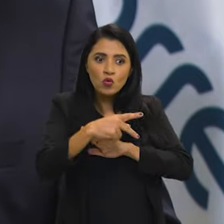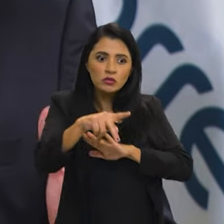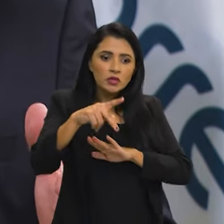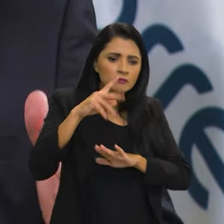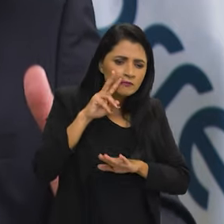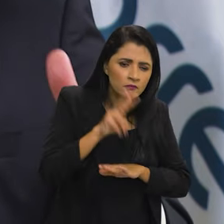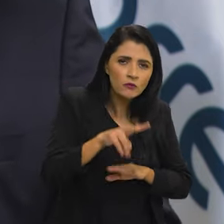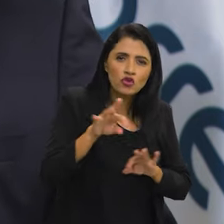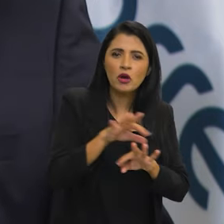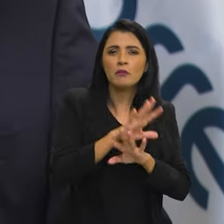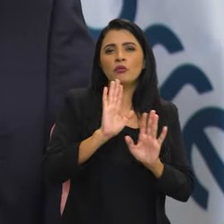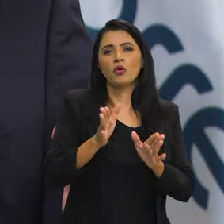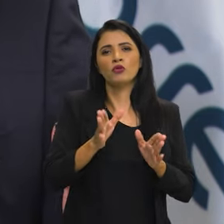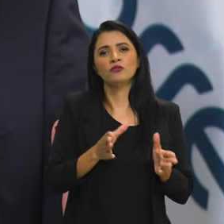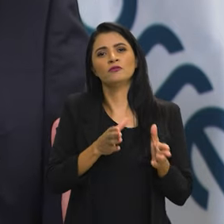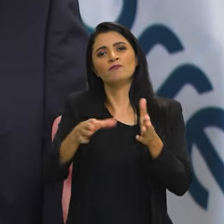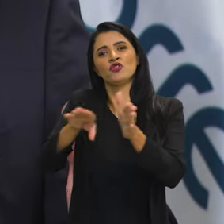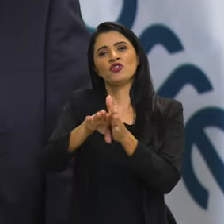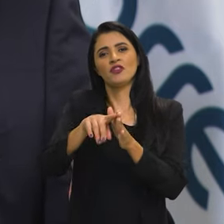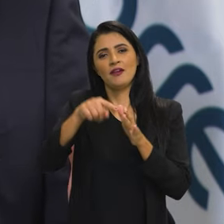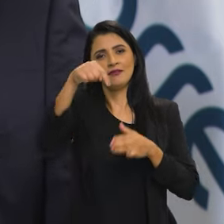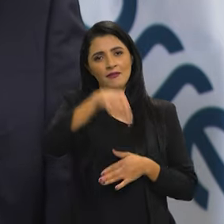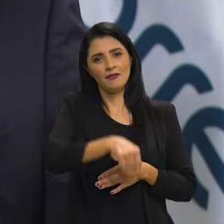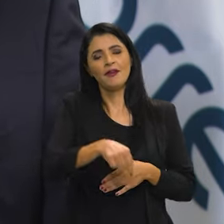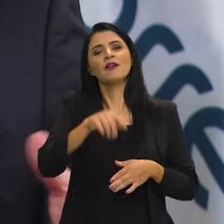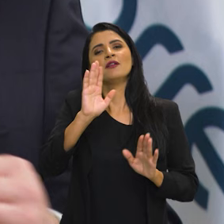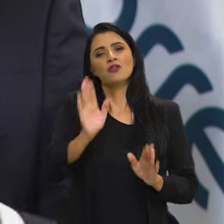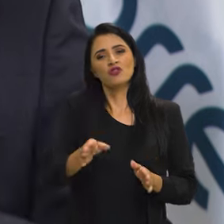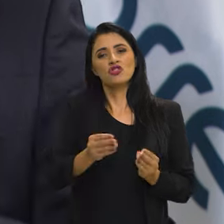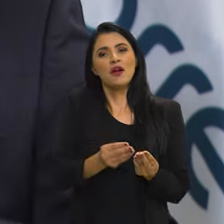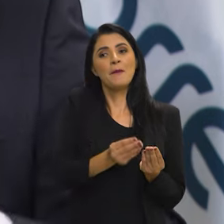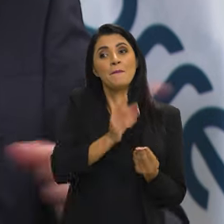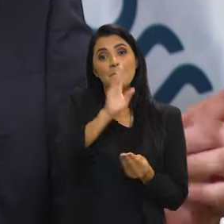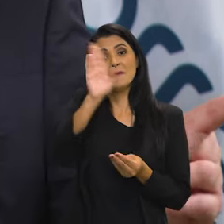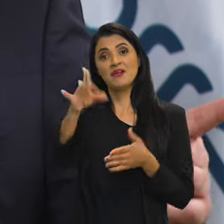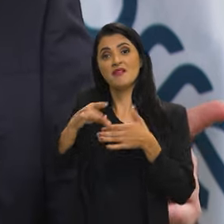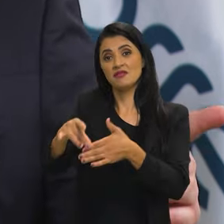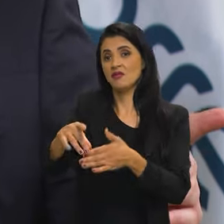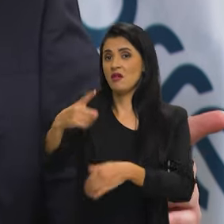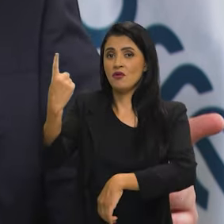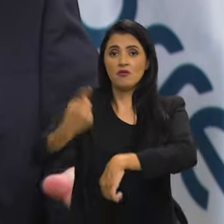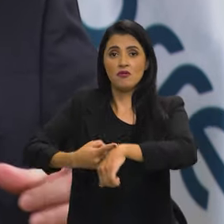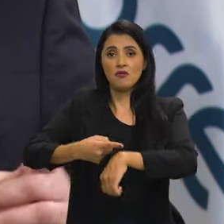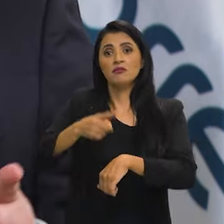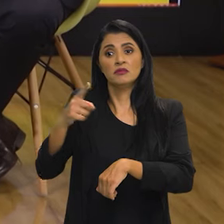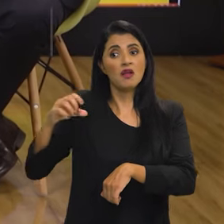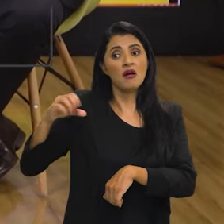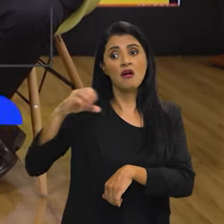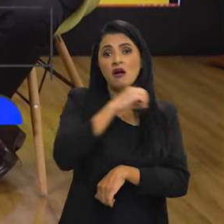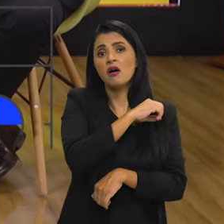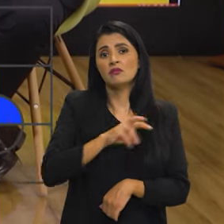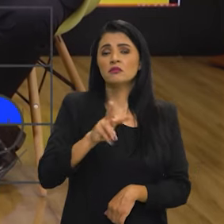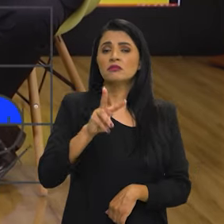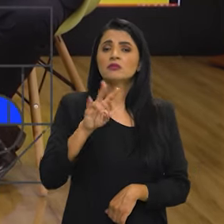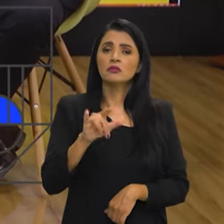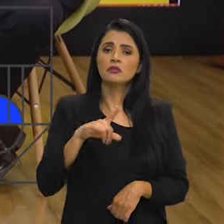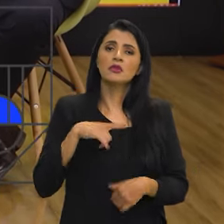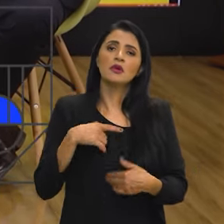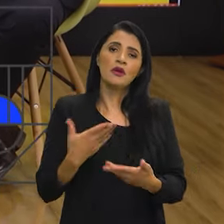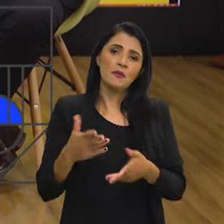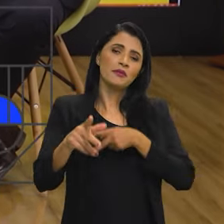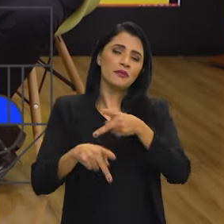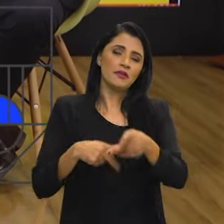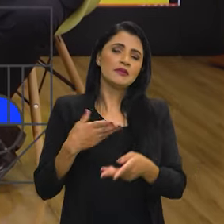separada, especificada e checada pela Receita Federal. Então, chegando aqui, a gente já distribui imediatamente. Então, isso vai trazer uma agilidade muito